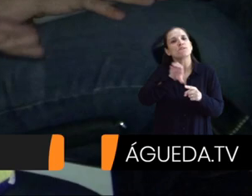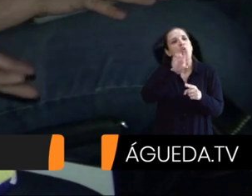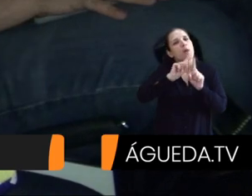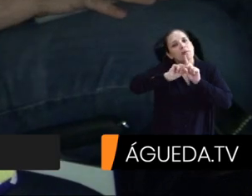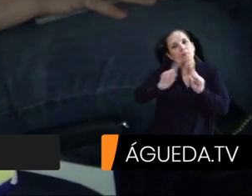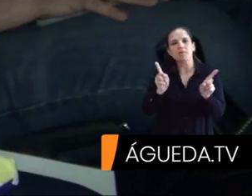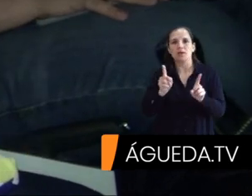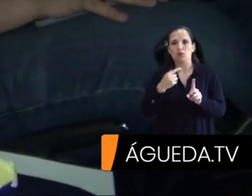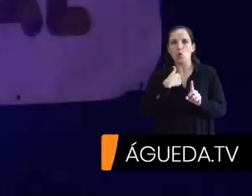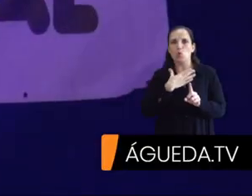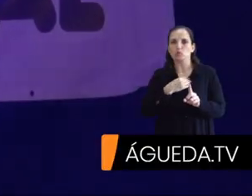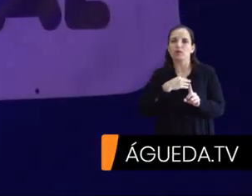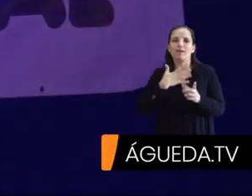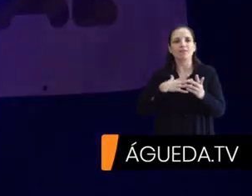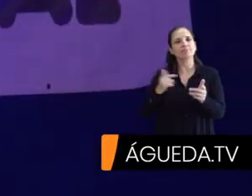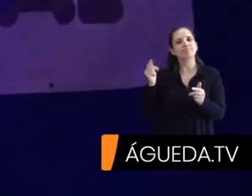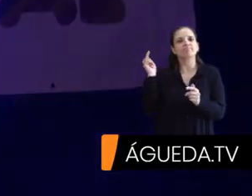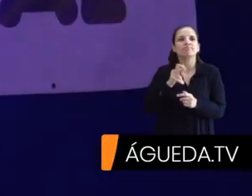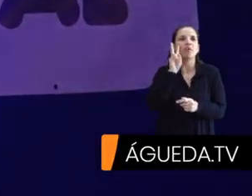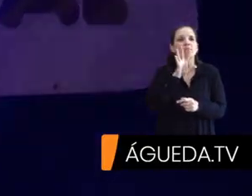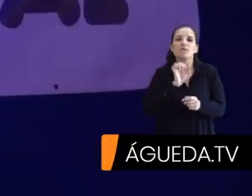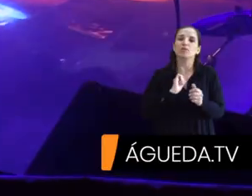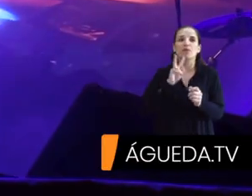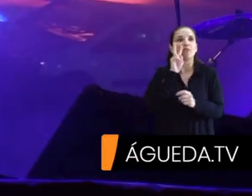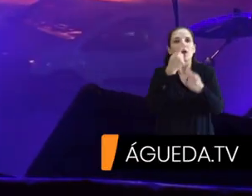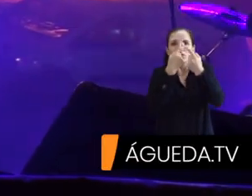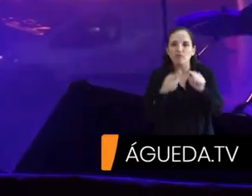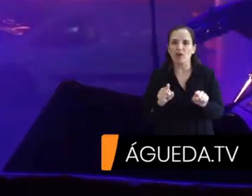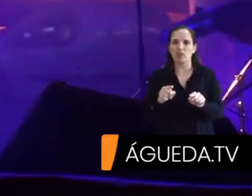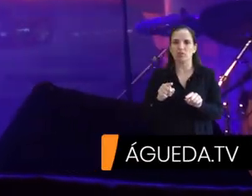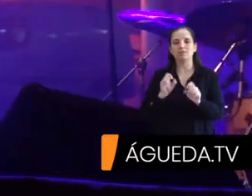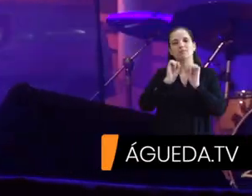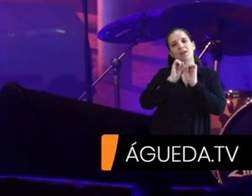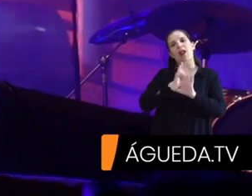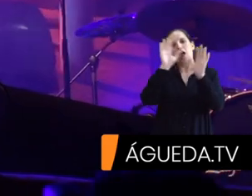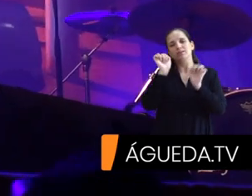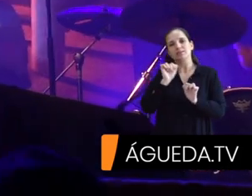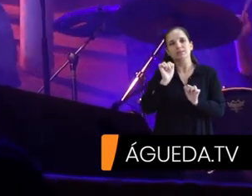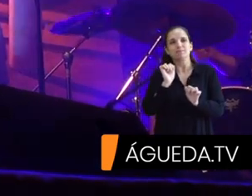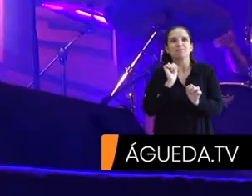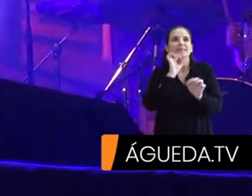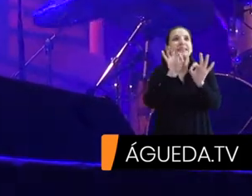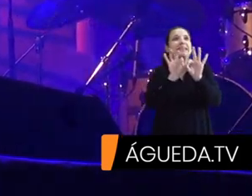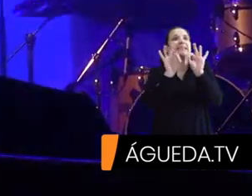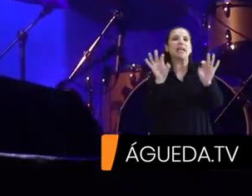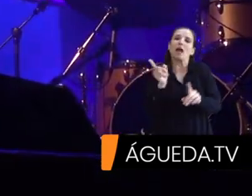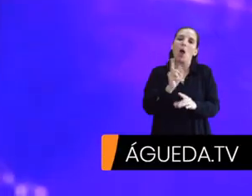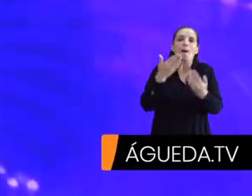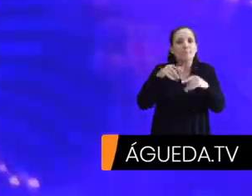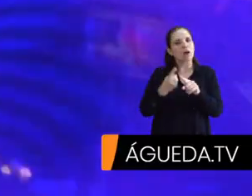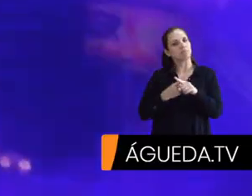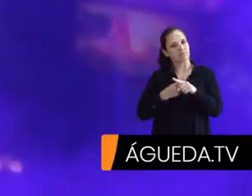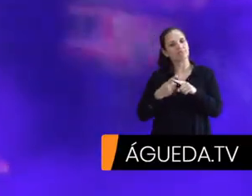forma diferente e gostei e quis vir com os meus filhos. É diferente, é óbvio que não é bem a mesma coisa, mas